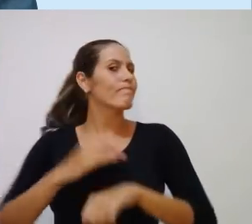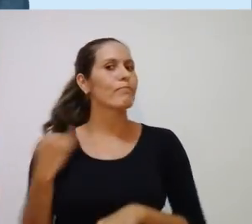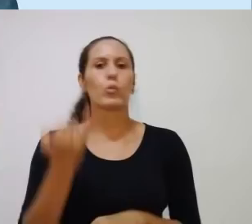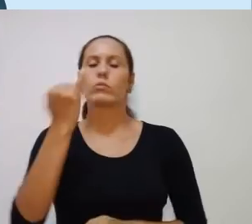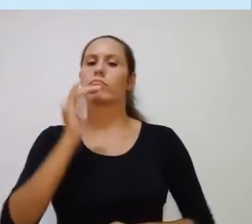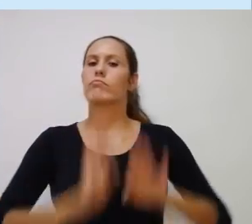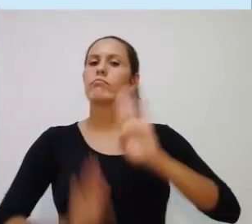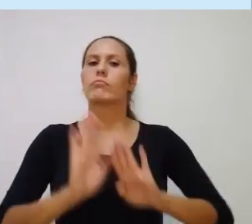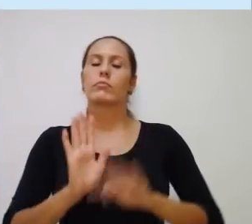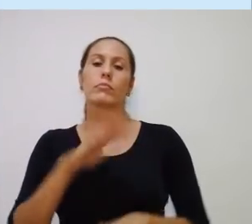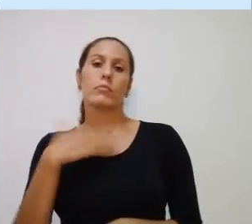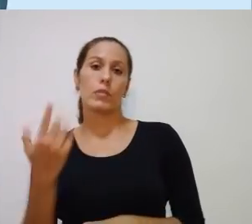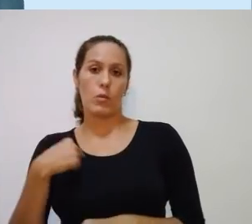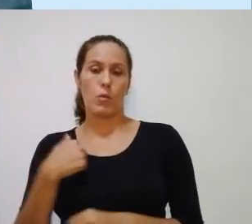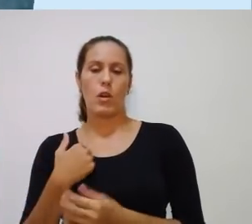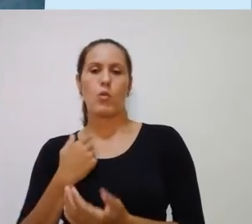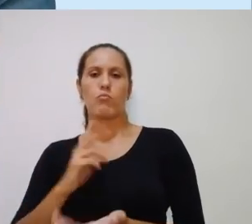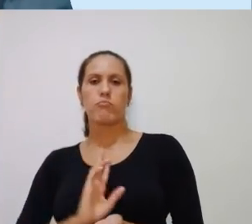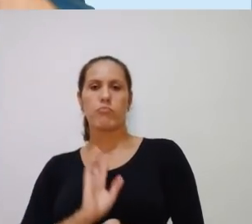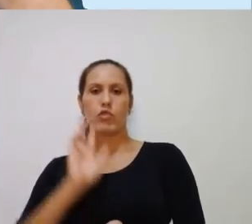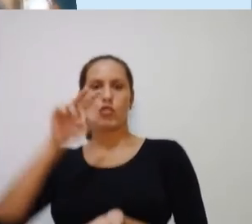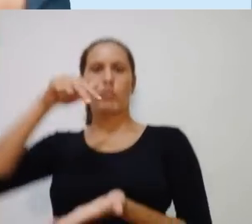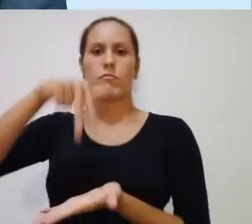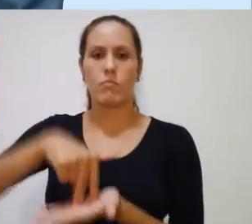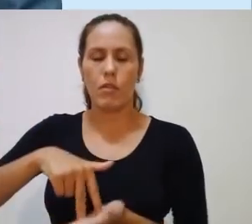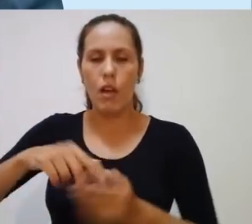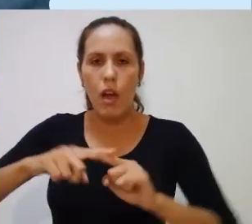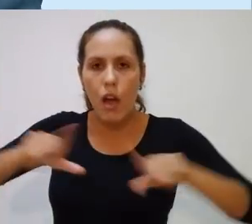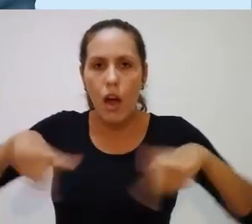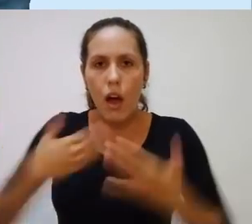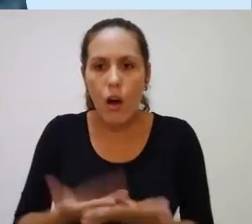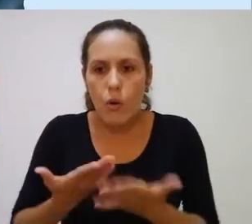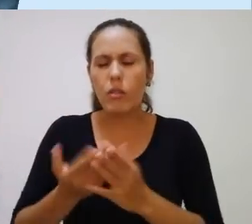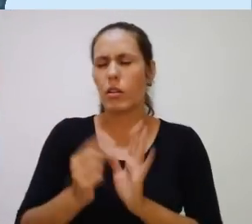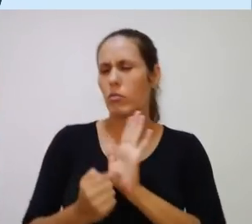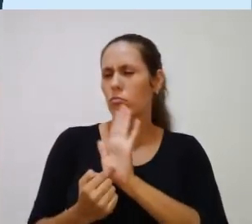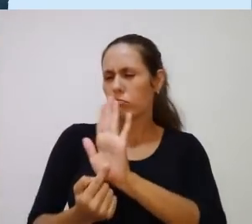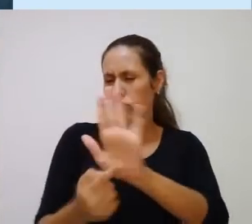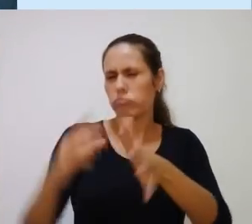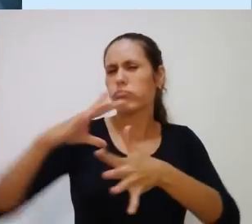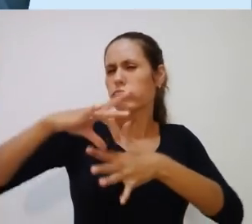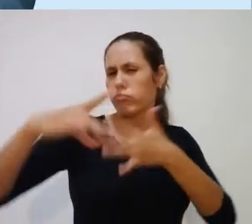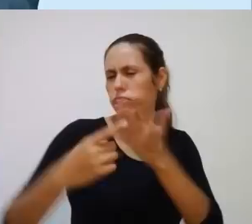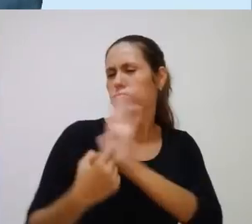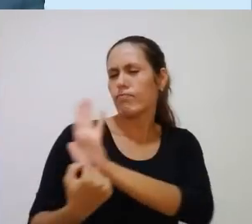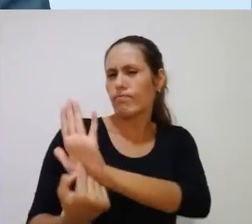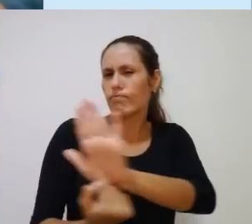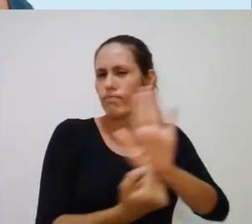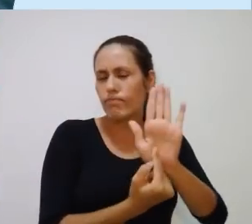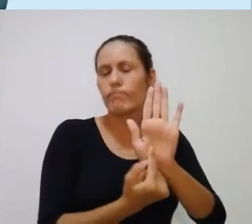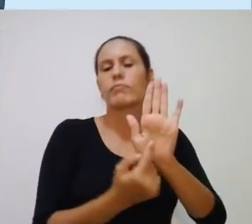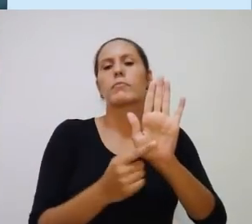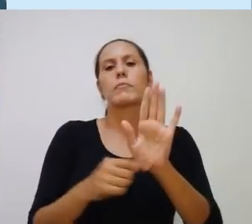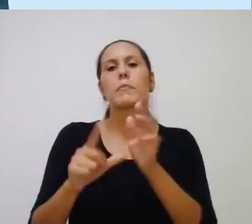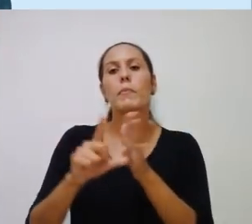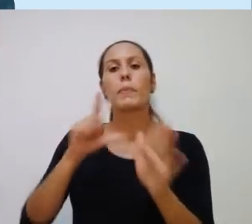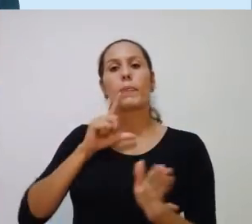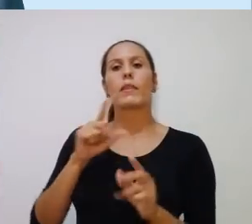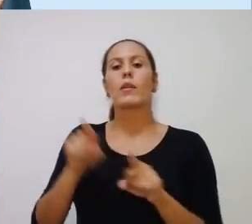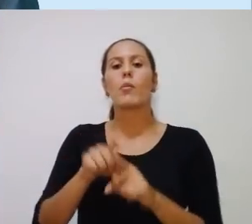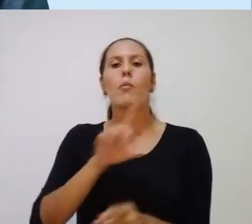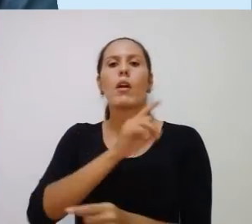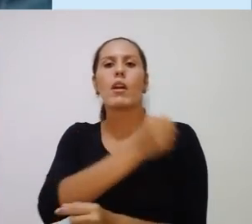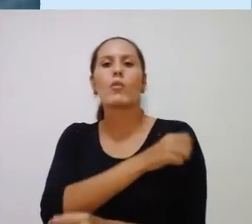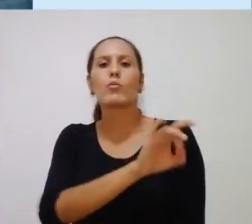cuidados. Então, quando eu cheguei em sala de aula, apresentei esses cuidados, mostrei para eles o quê? Um exercício, dei para